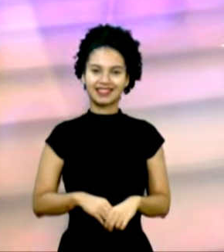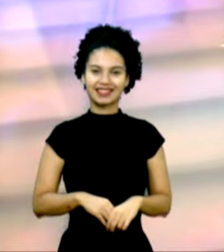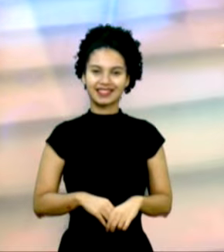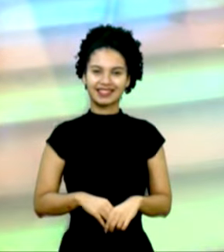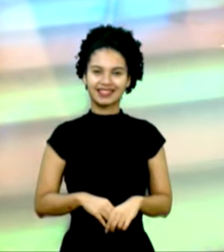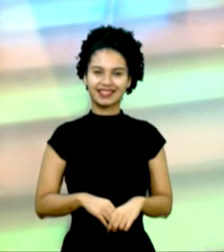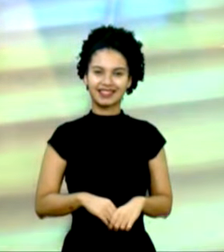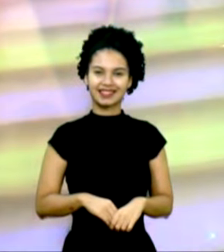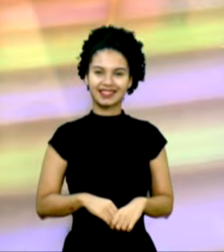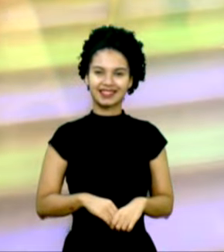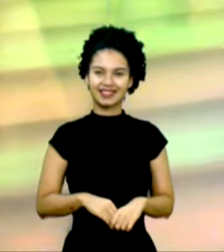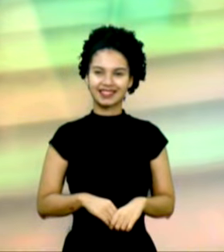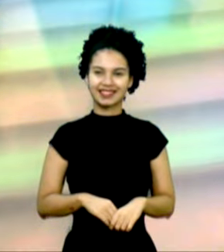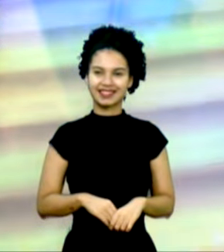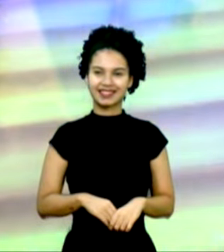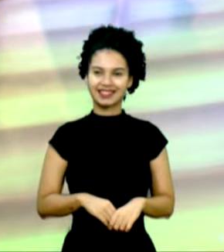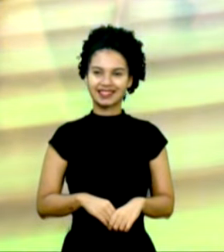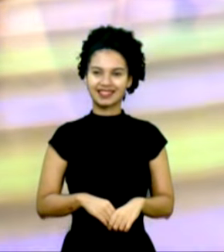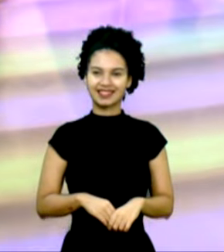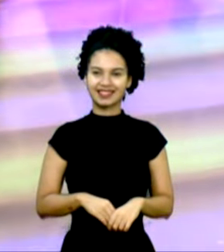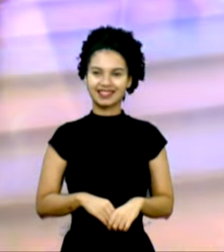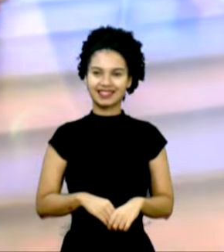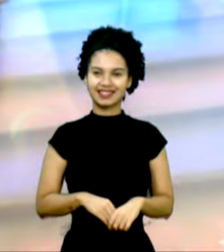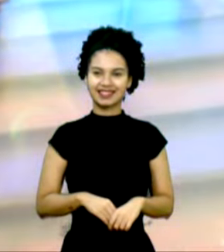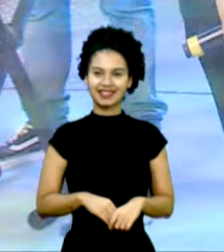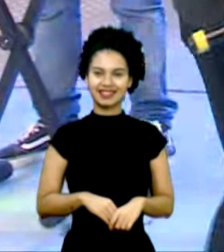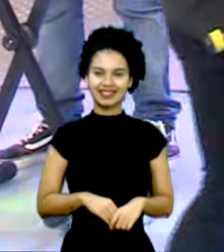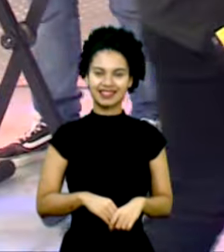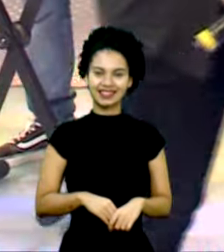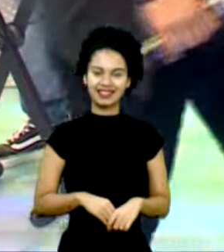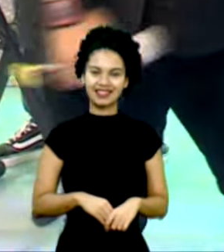Te quero. Sorrindo, isso mesmo. Beijo,